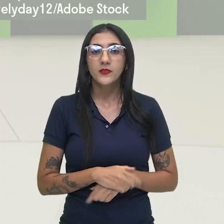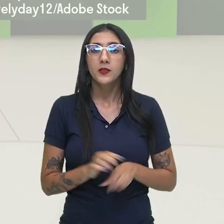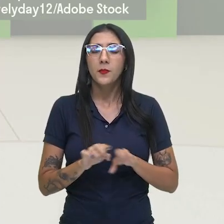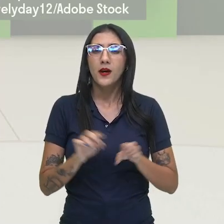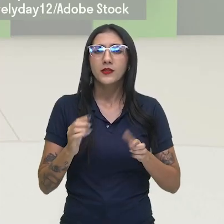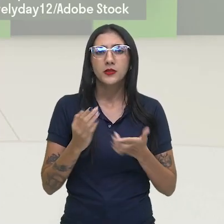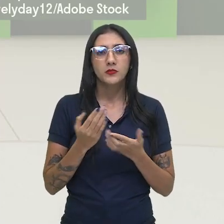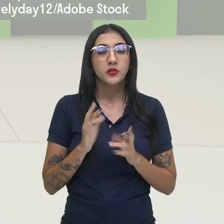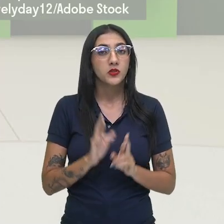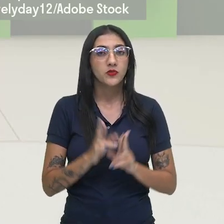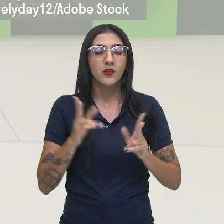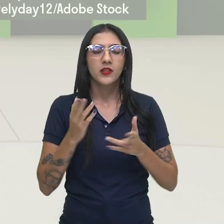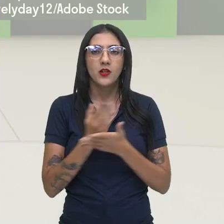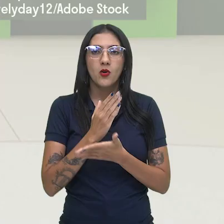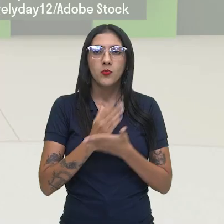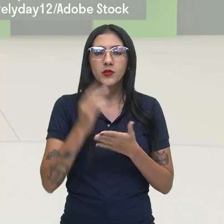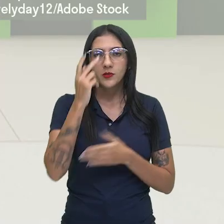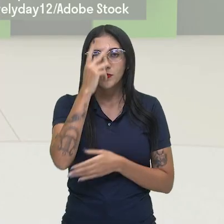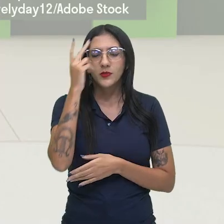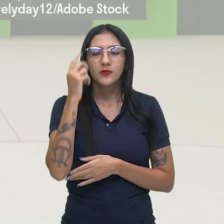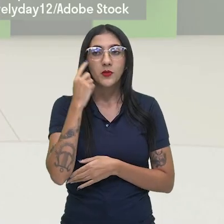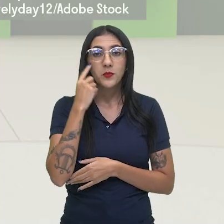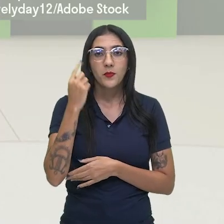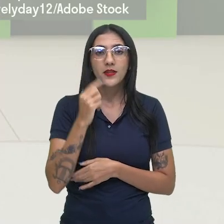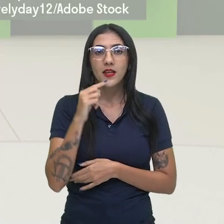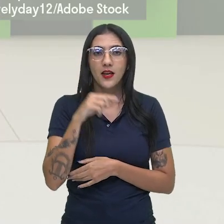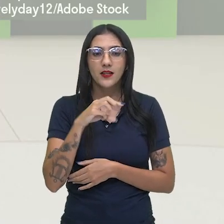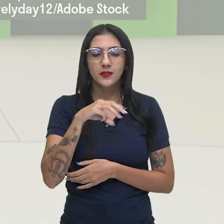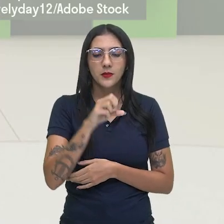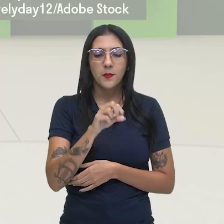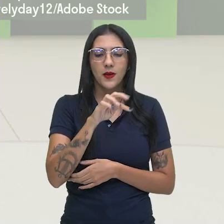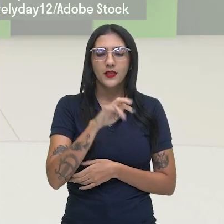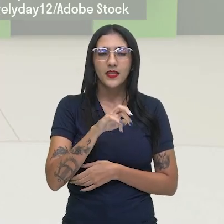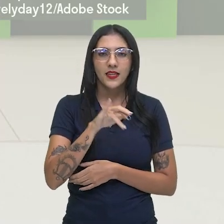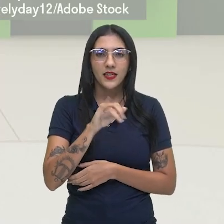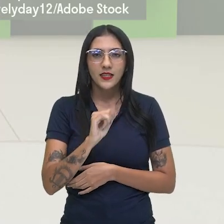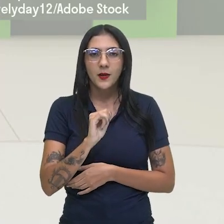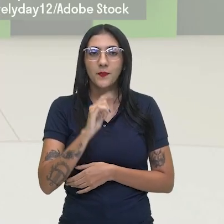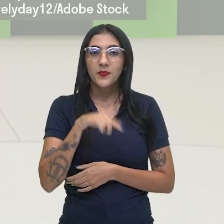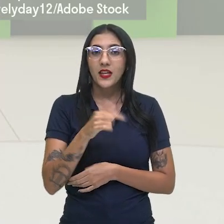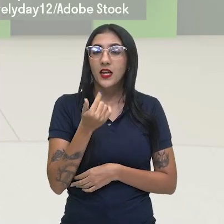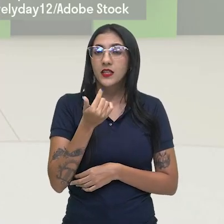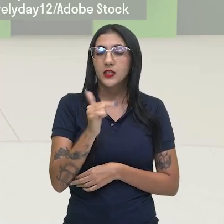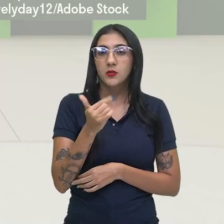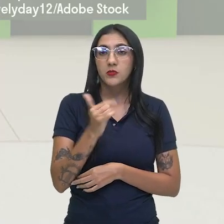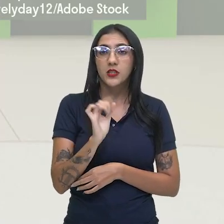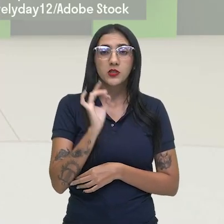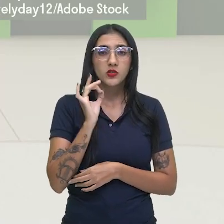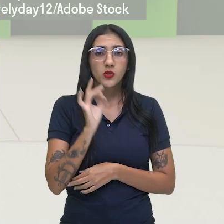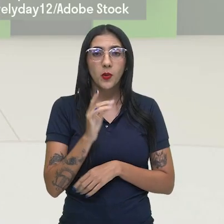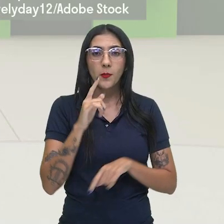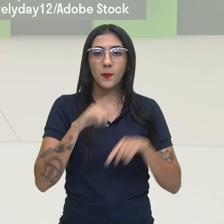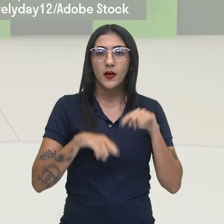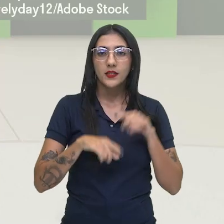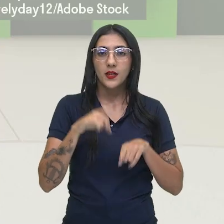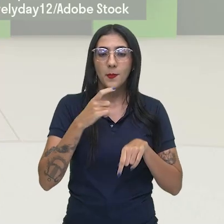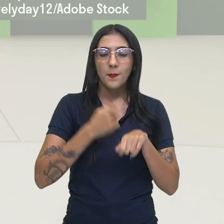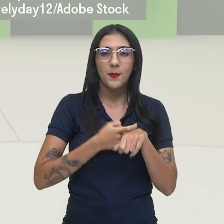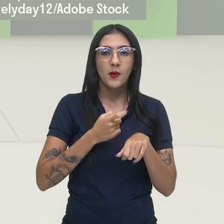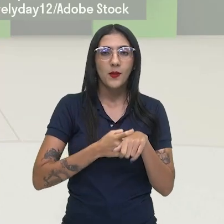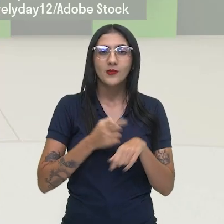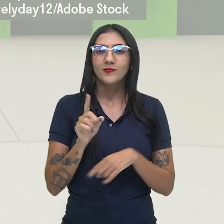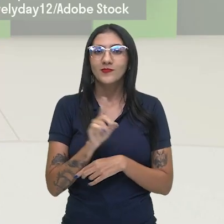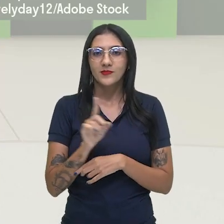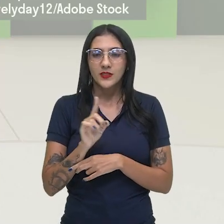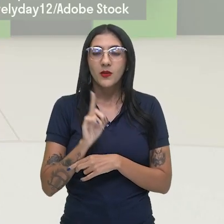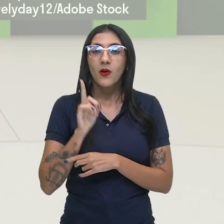muitos pensam, a matéria ela não apresenta apenas na forma sólida, mas